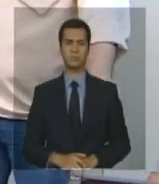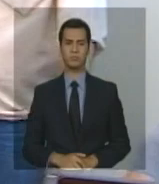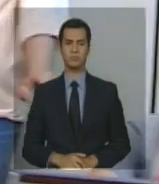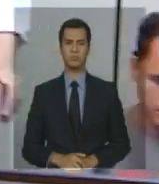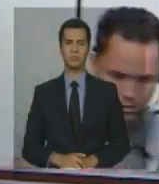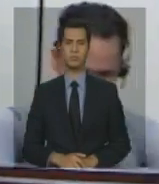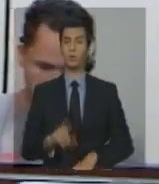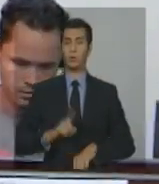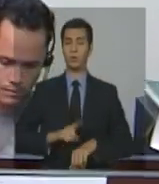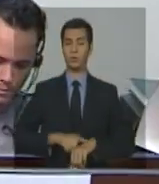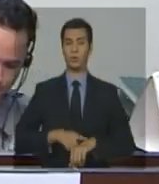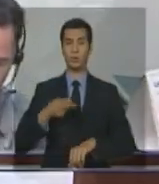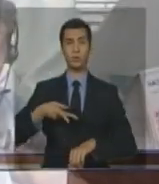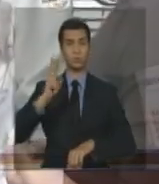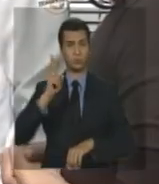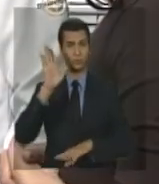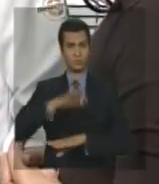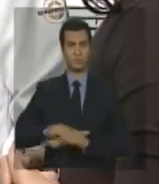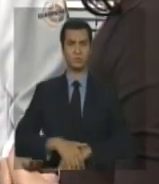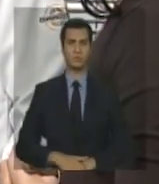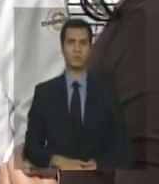A partir das 14 horas.